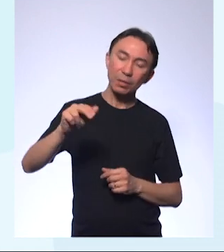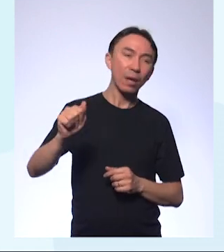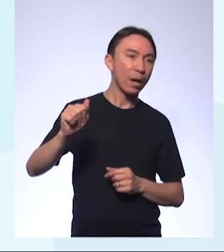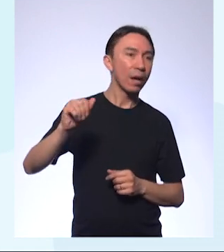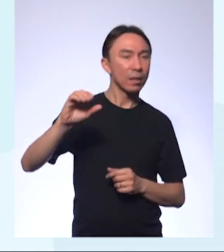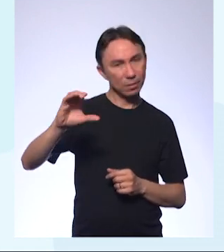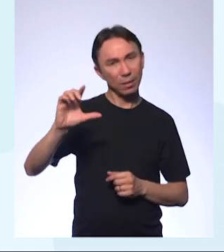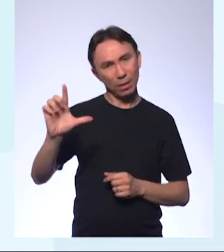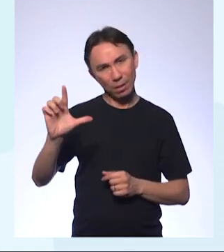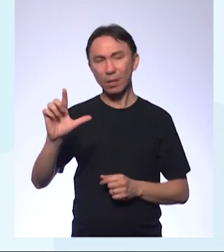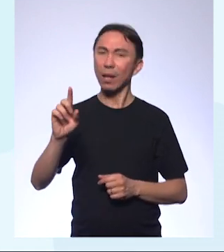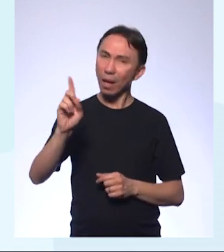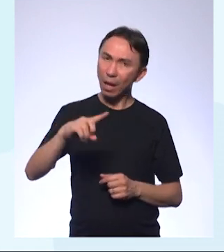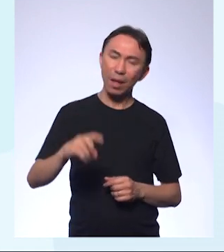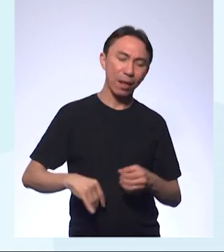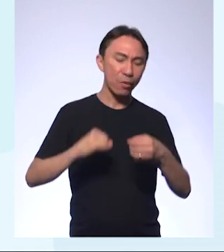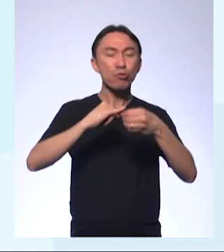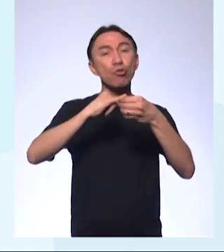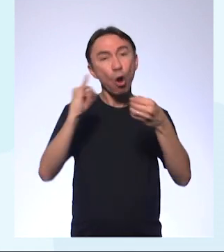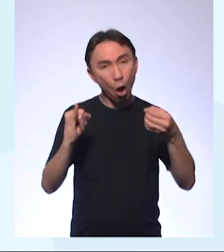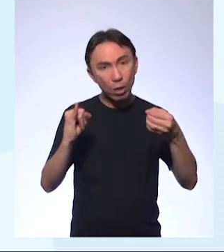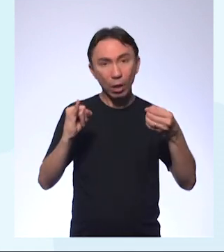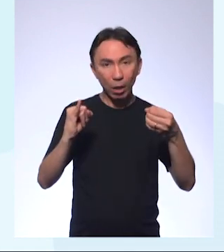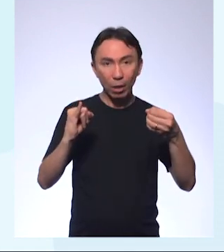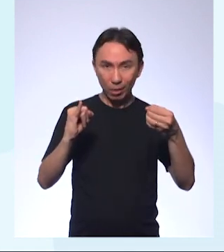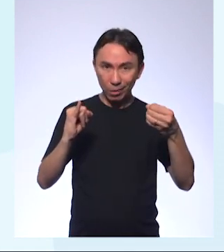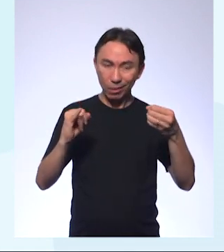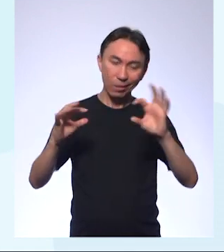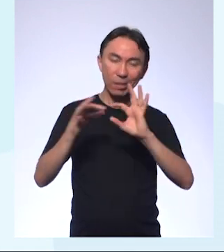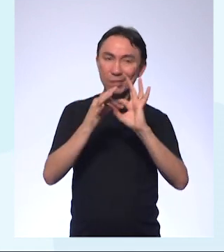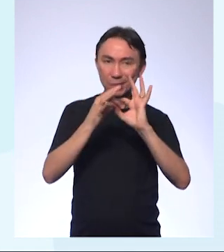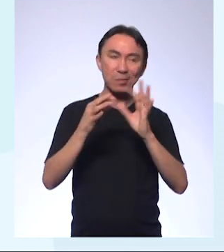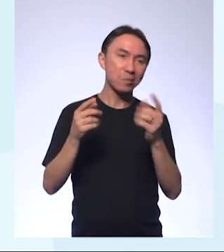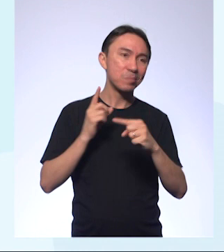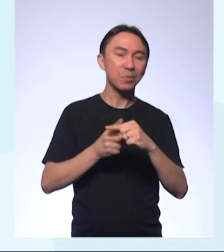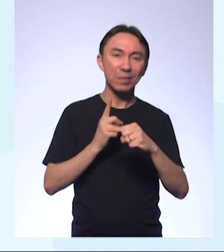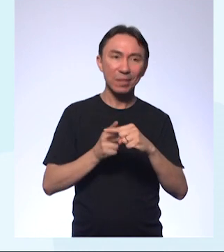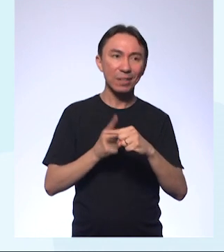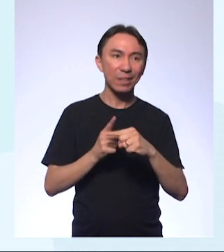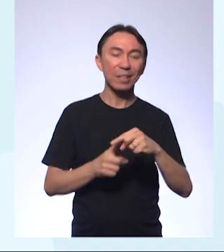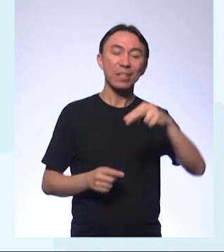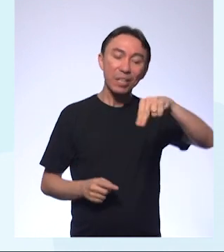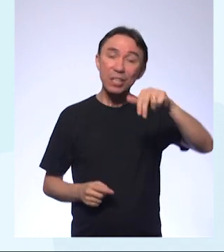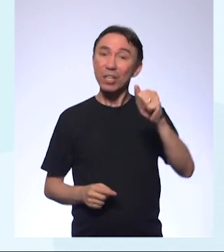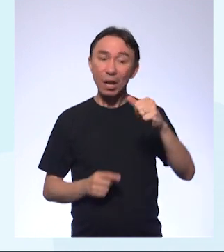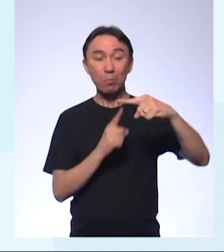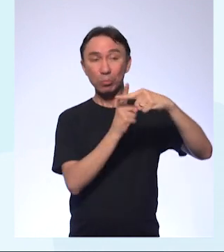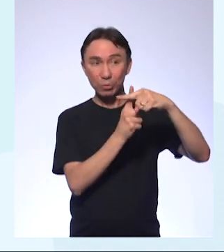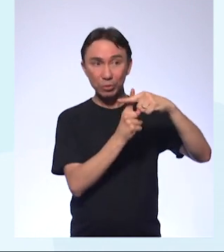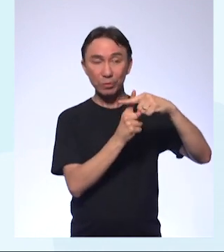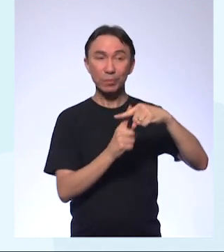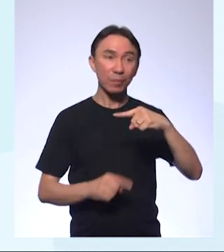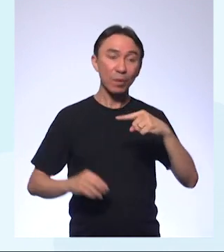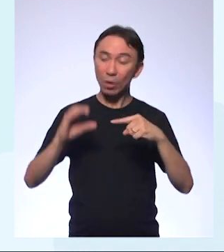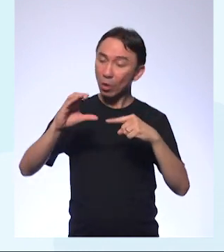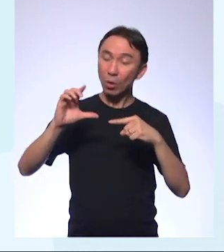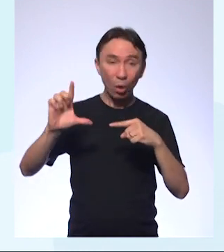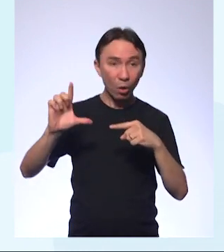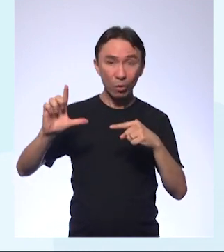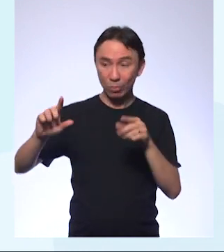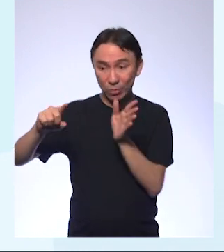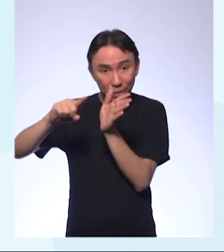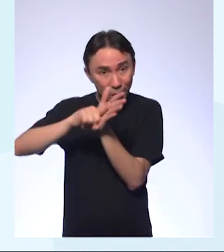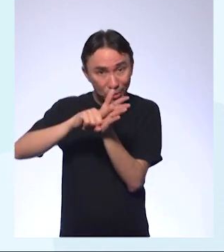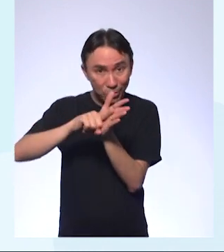ligação iônica, porque o Na é o positivo, que é o metal, ligado ao cloro, que é o negativo, que é o não